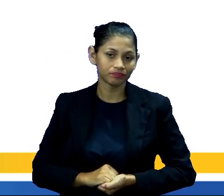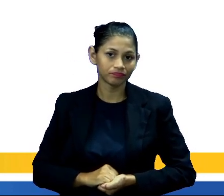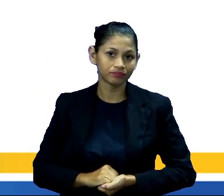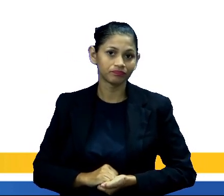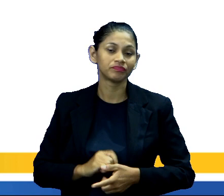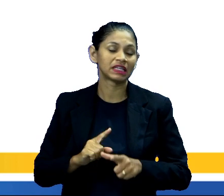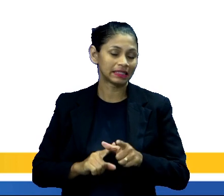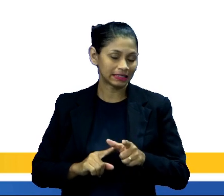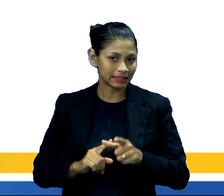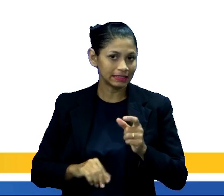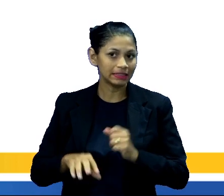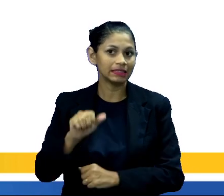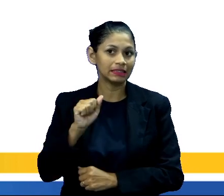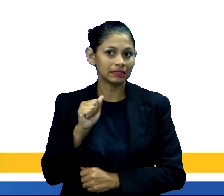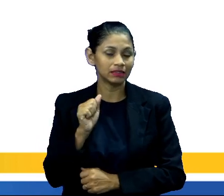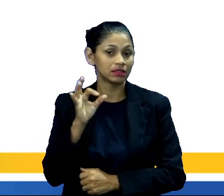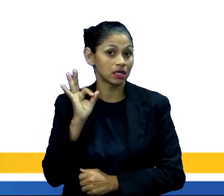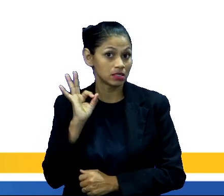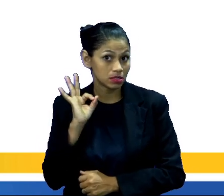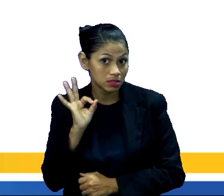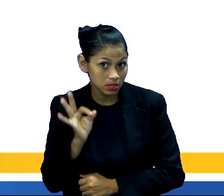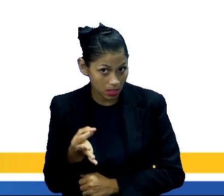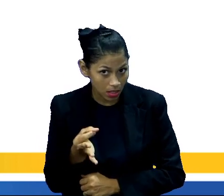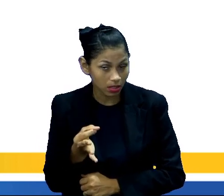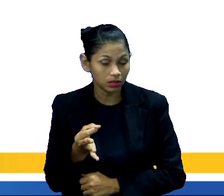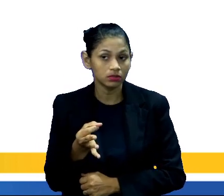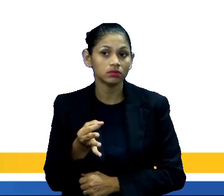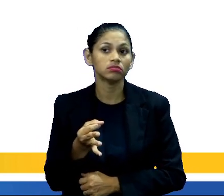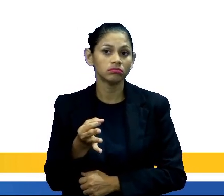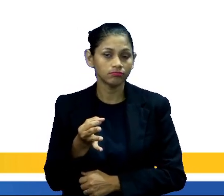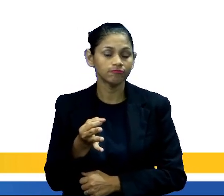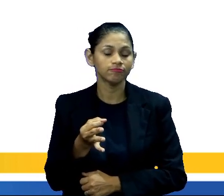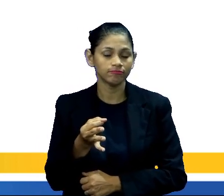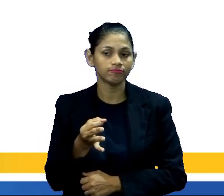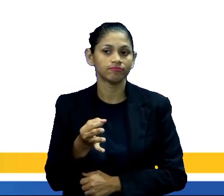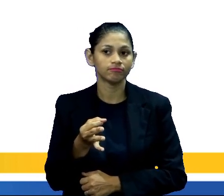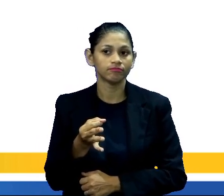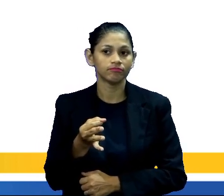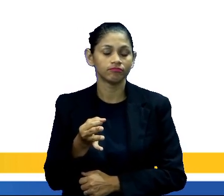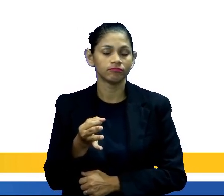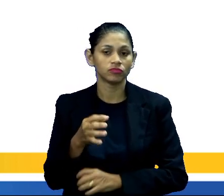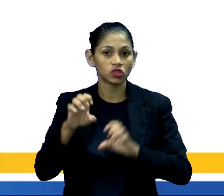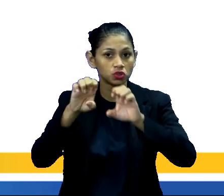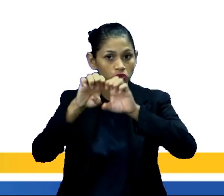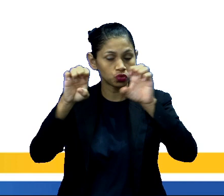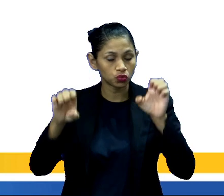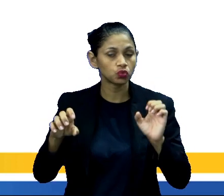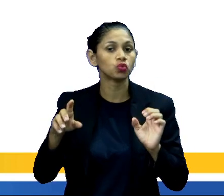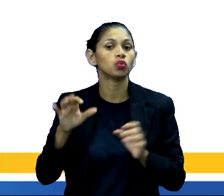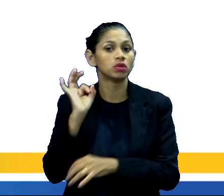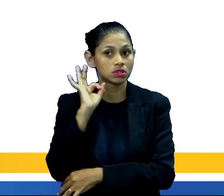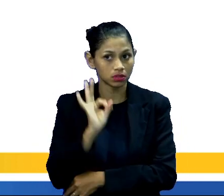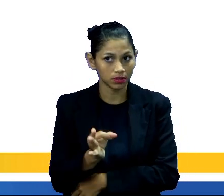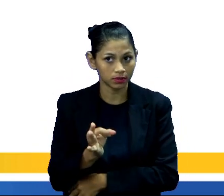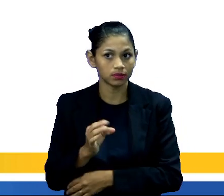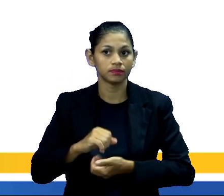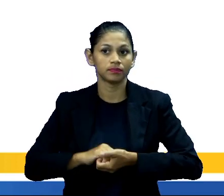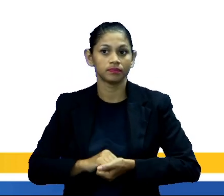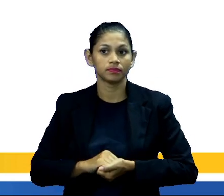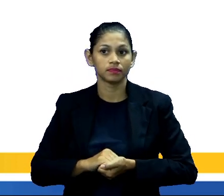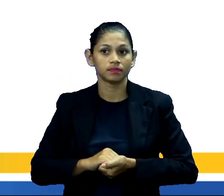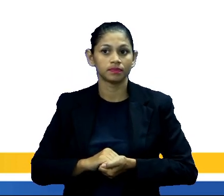A primeira, ela está correta, ok? Ela está de acordo com a estrutura na forma interrogativa.